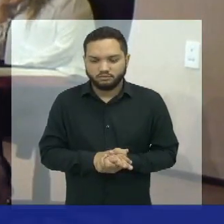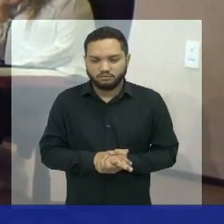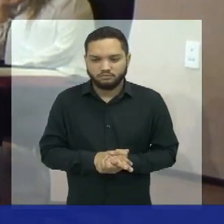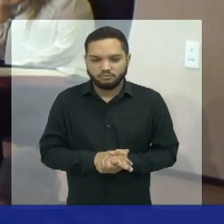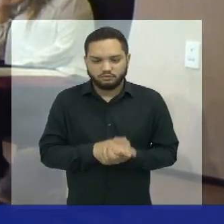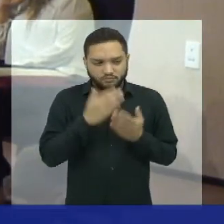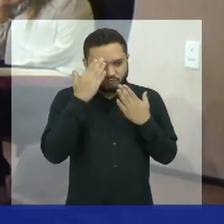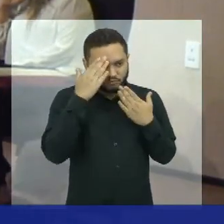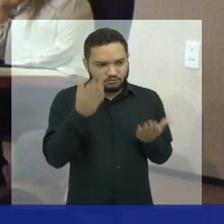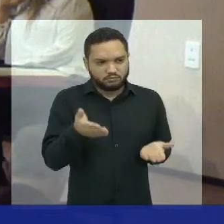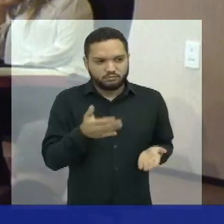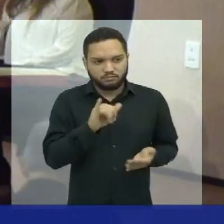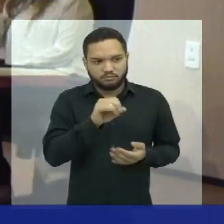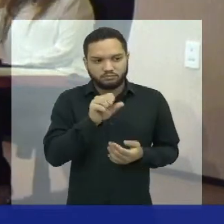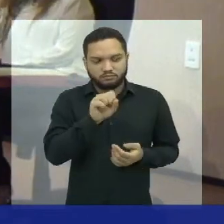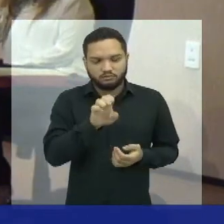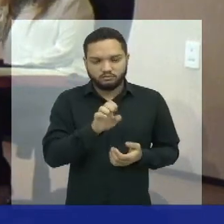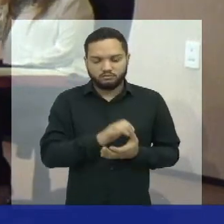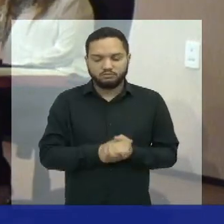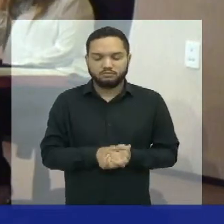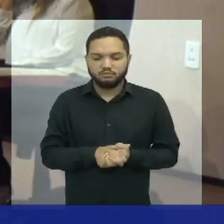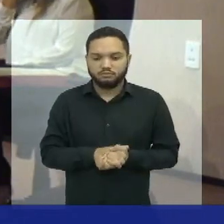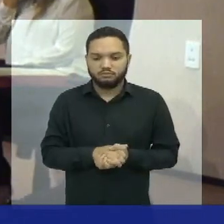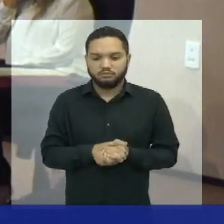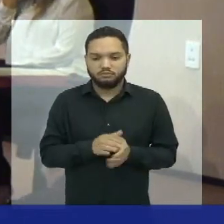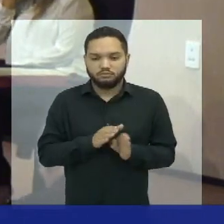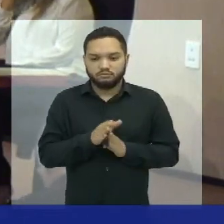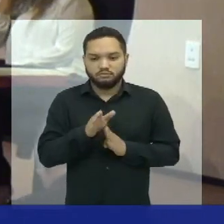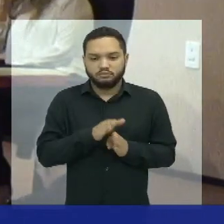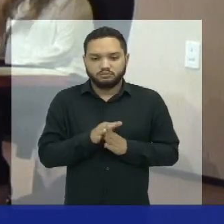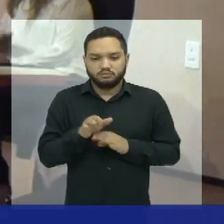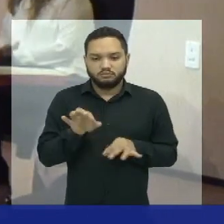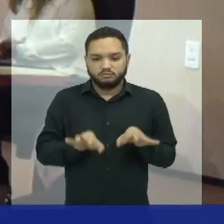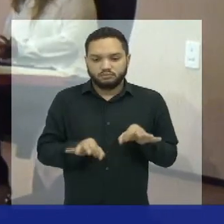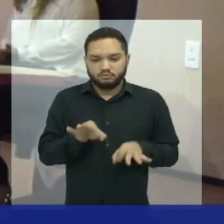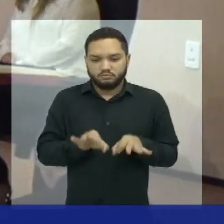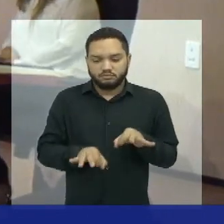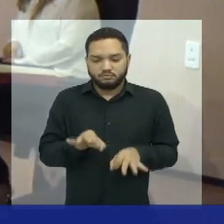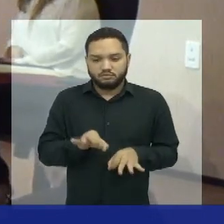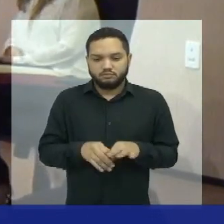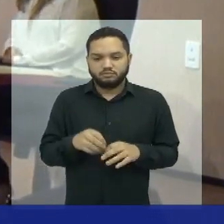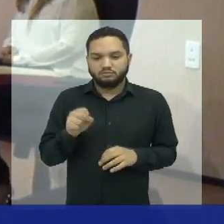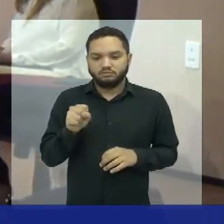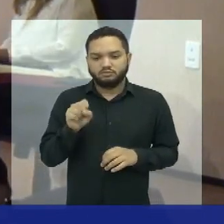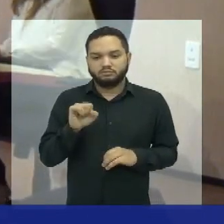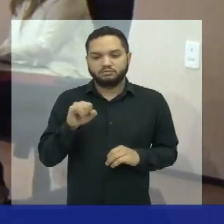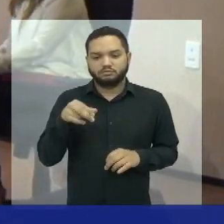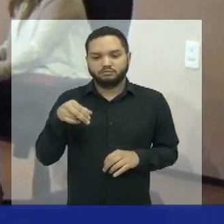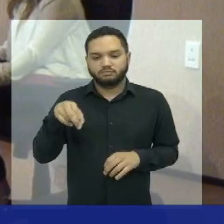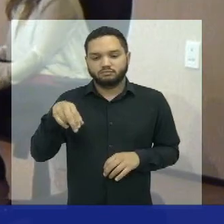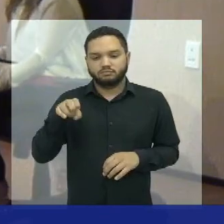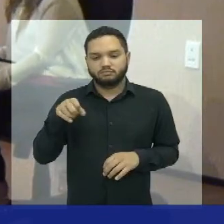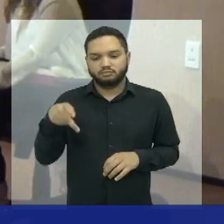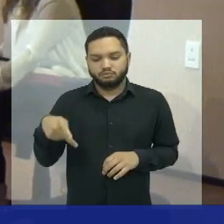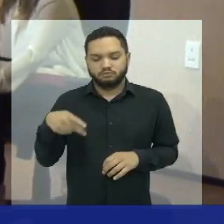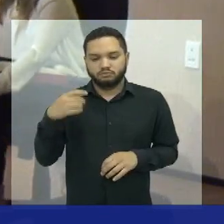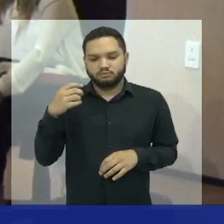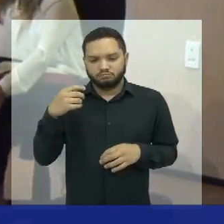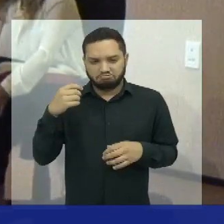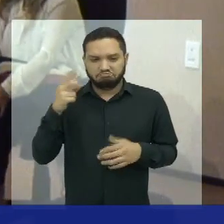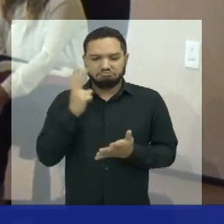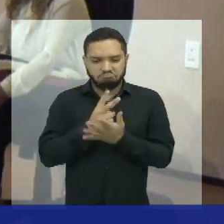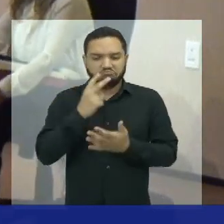Muito obrigado, doutor Zé Milton, assessor jurídico do Cinep, sempre com intervenções muito